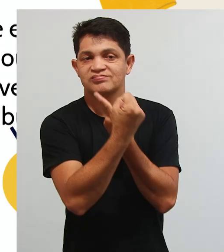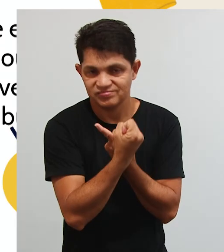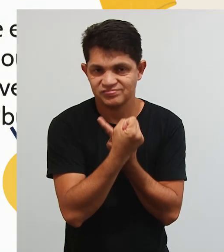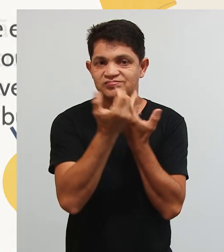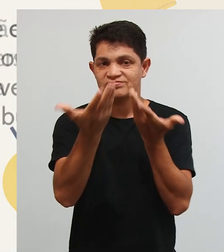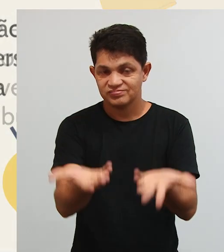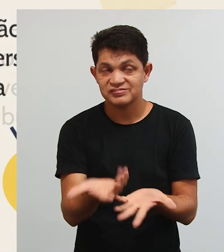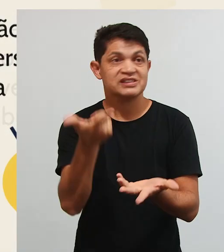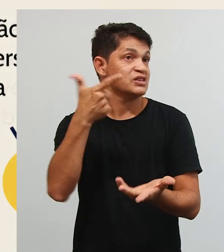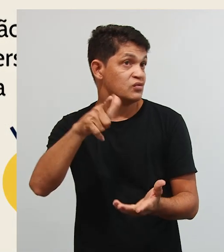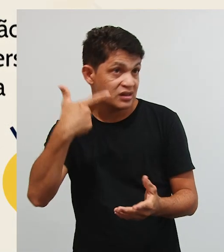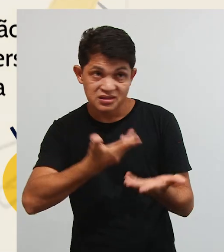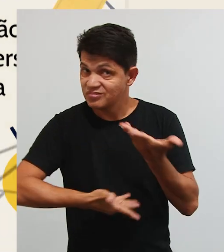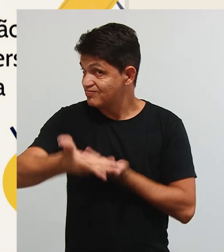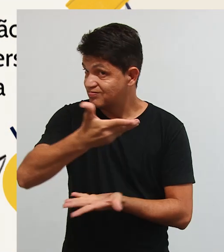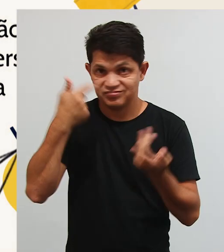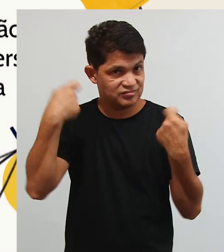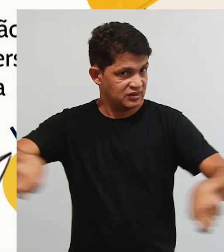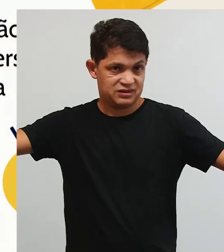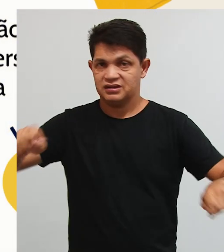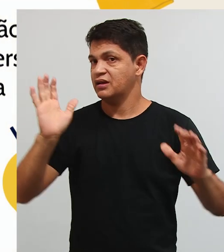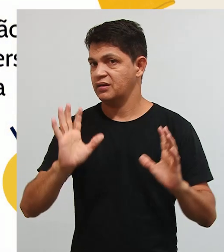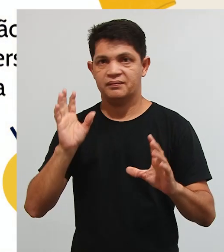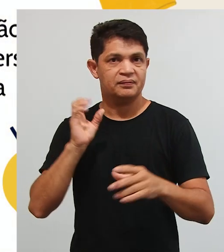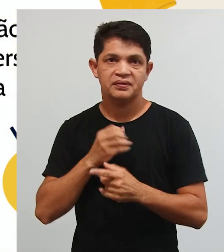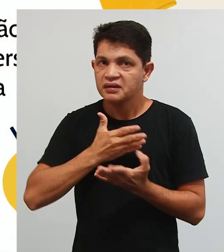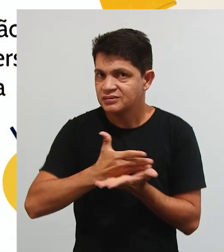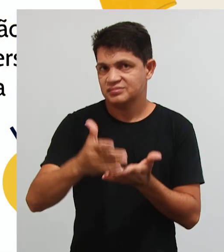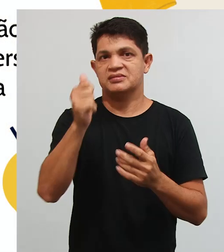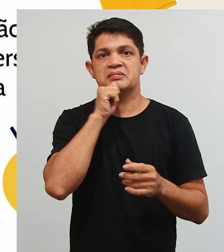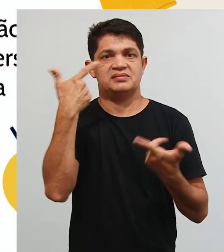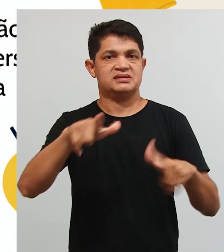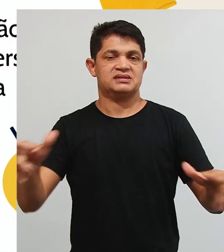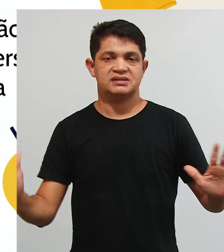curso, ele pode continuar? A gente pode ter um curso...